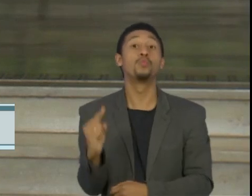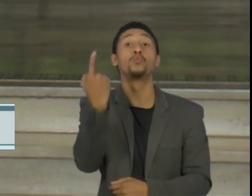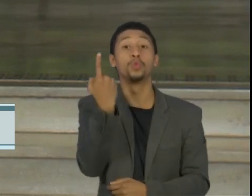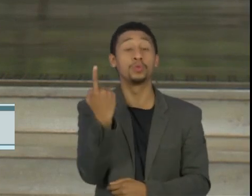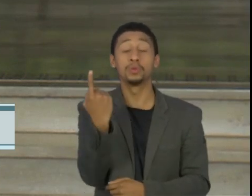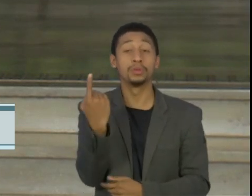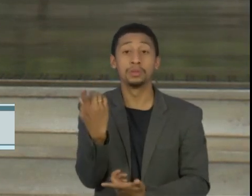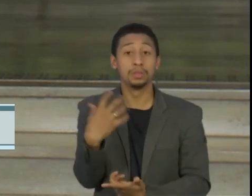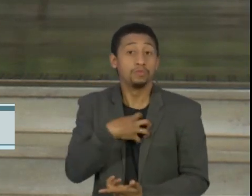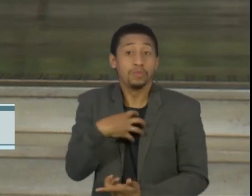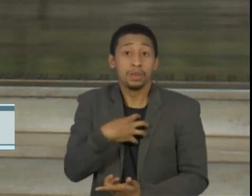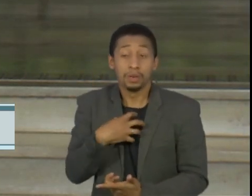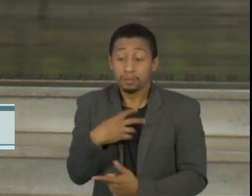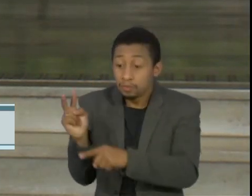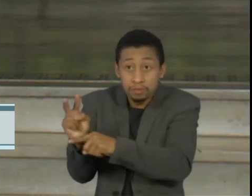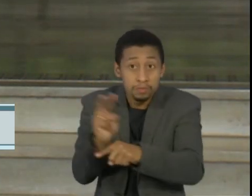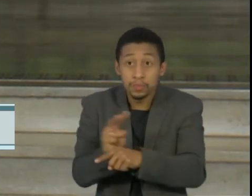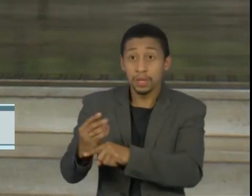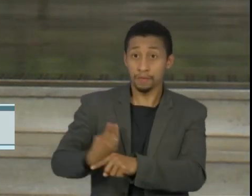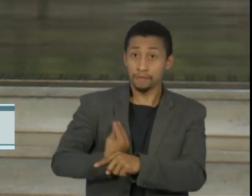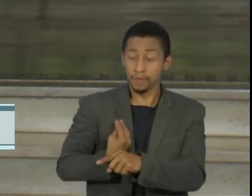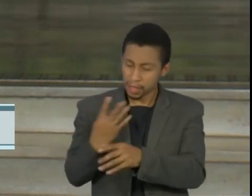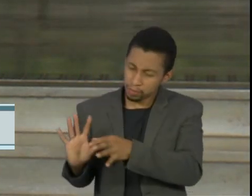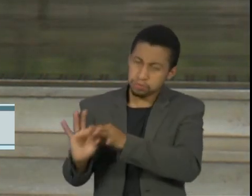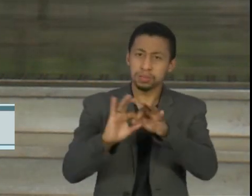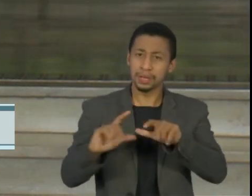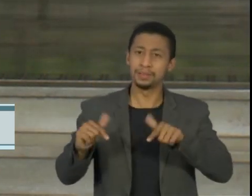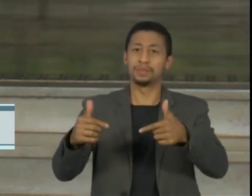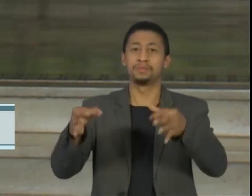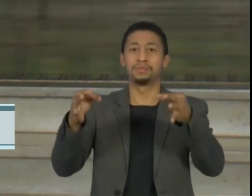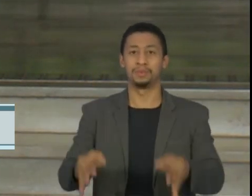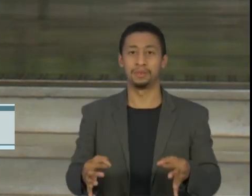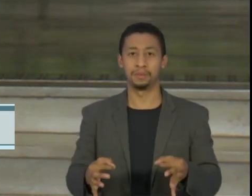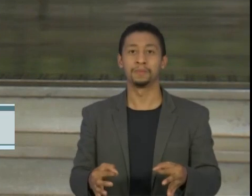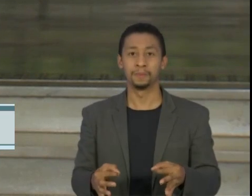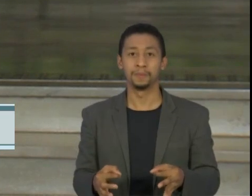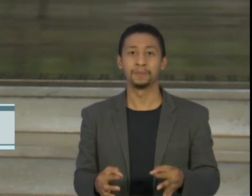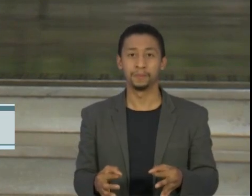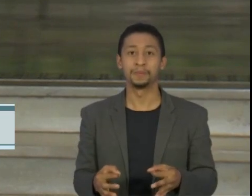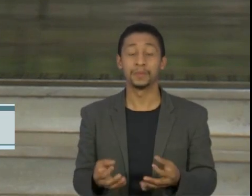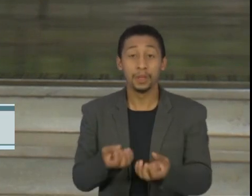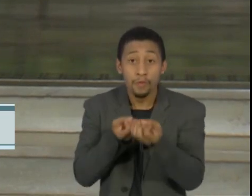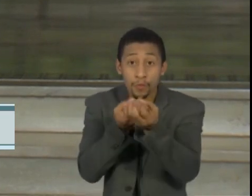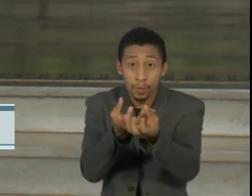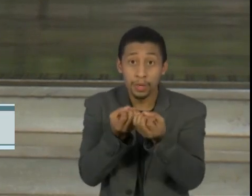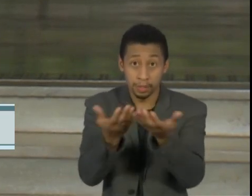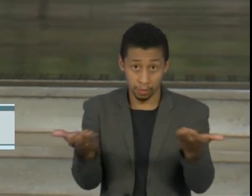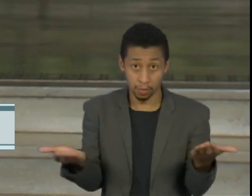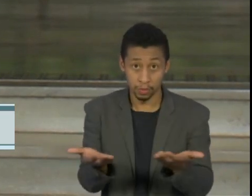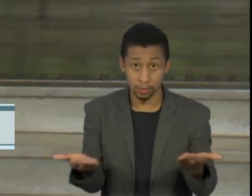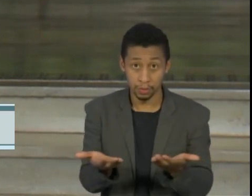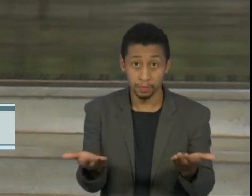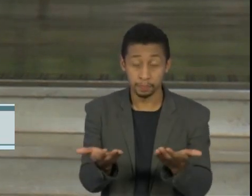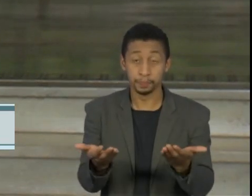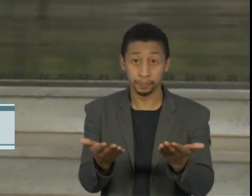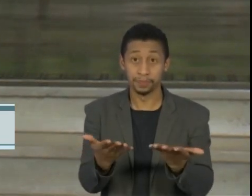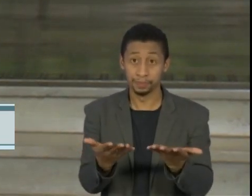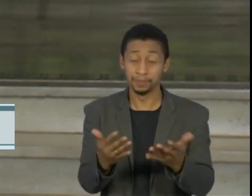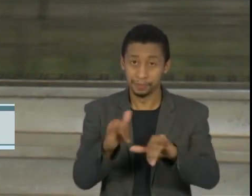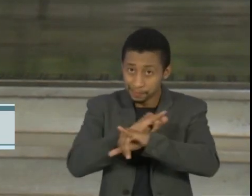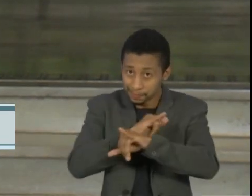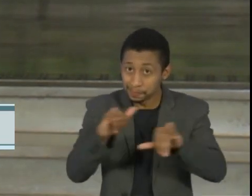a coisa certa. Nas informações de hoje, Boas